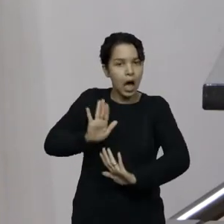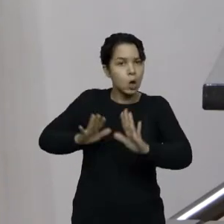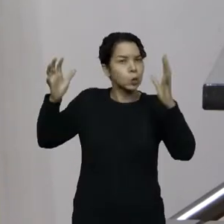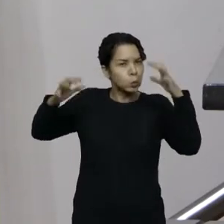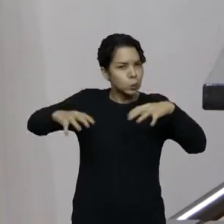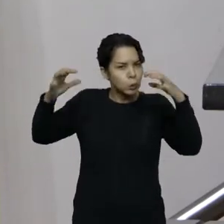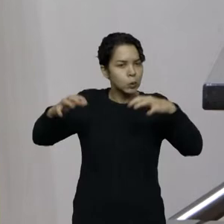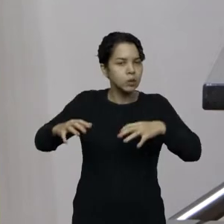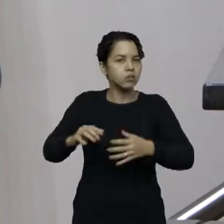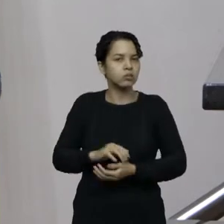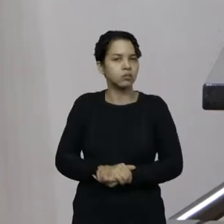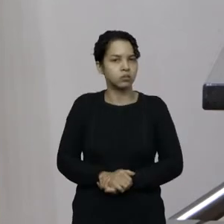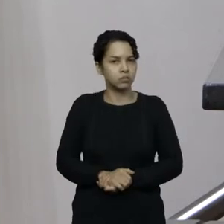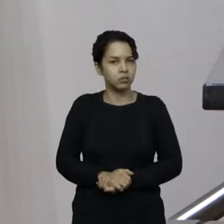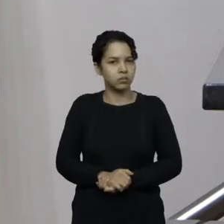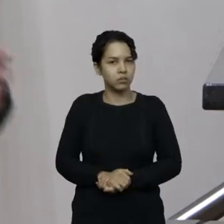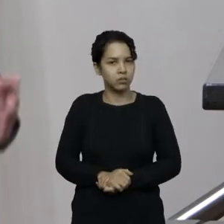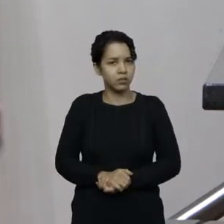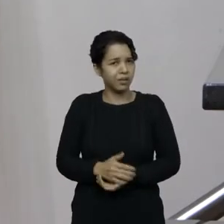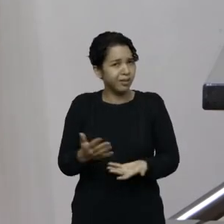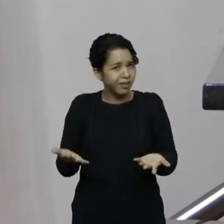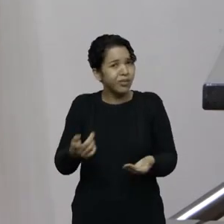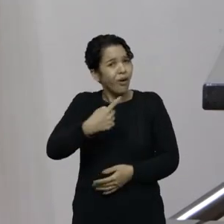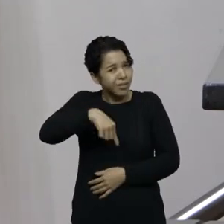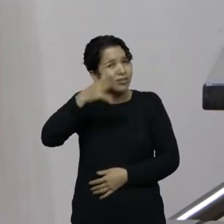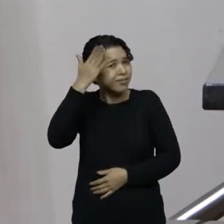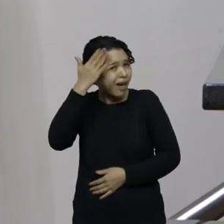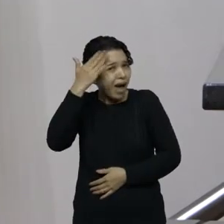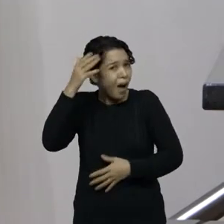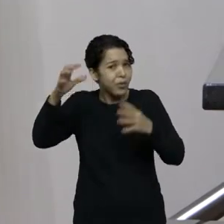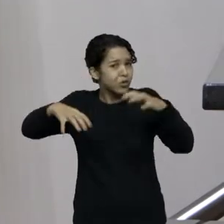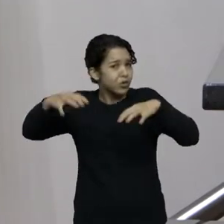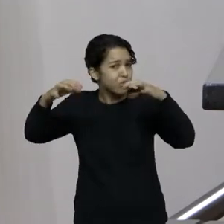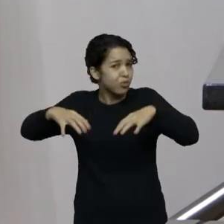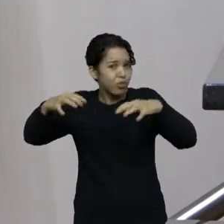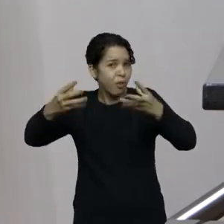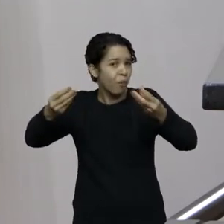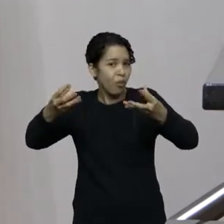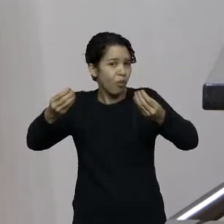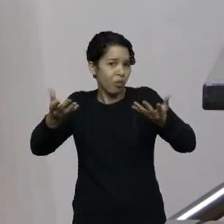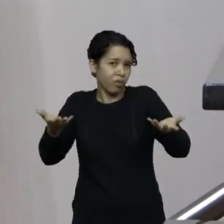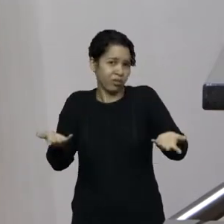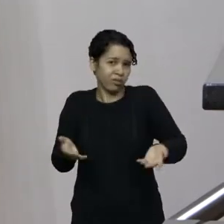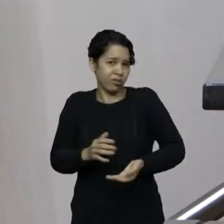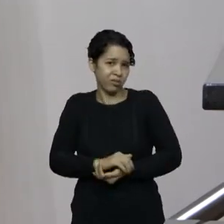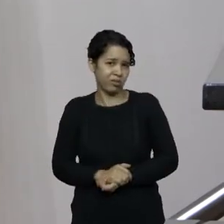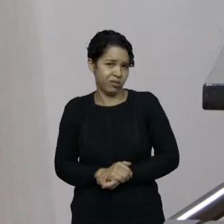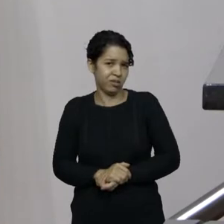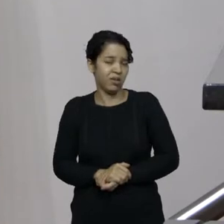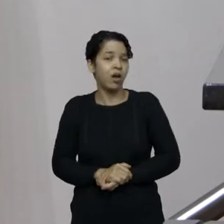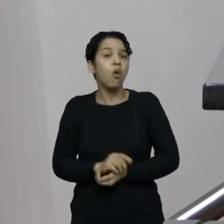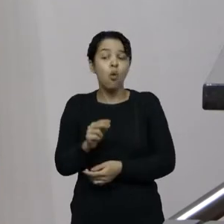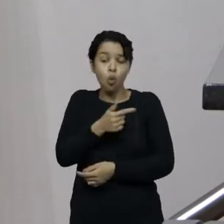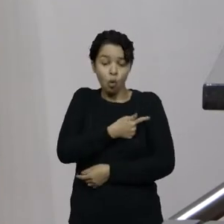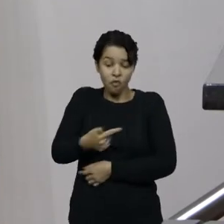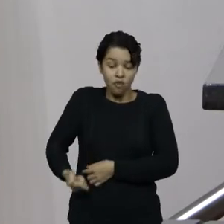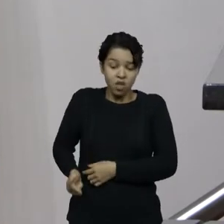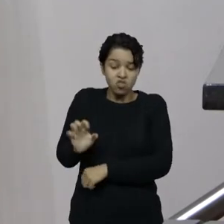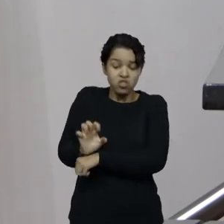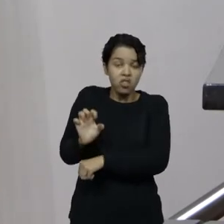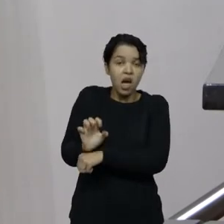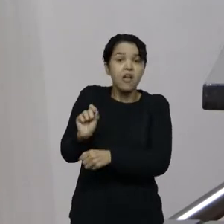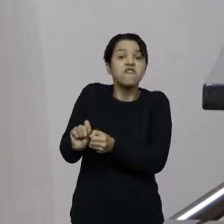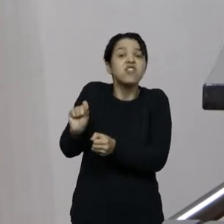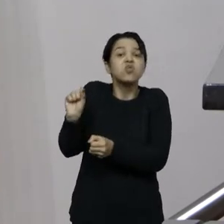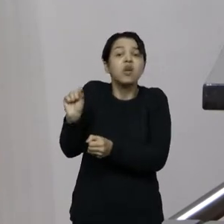e o cara pálida que vai chover muito a gente sabe eu quero saber o que é que o estado fez para proteger os catarinenses